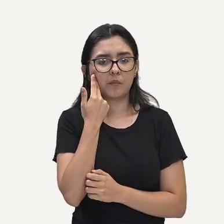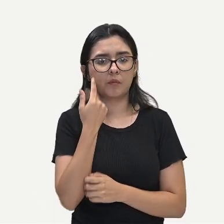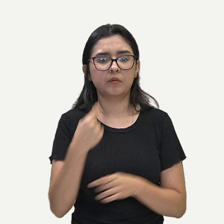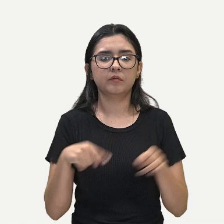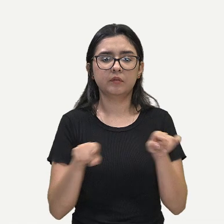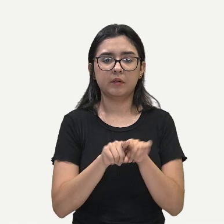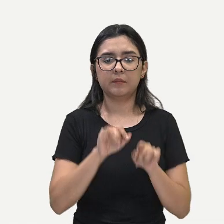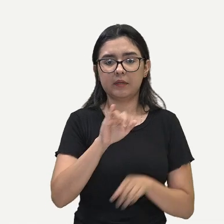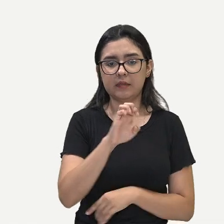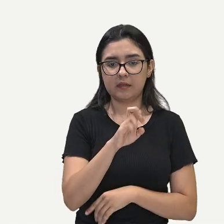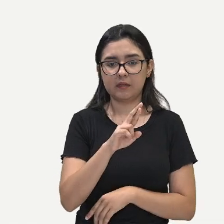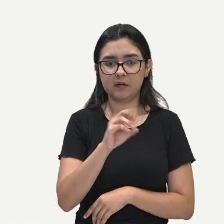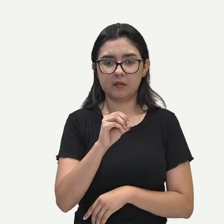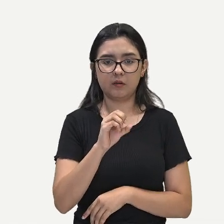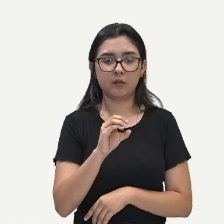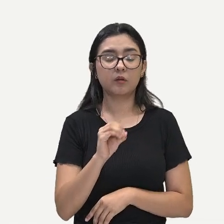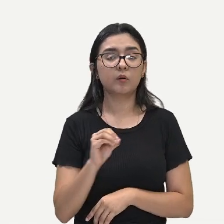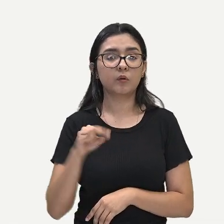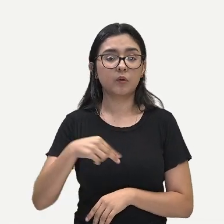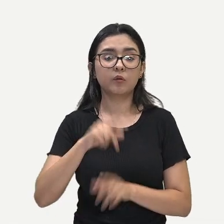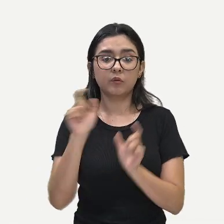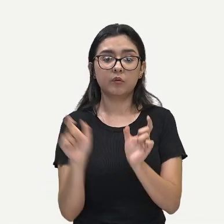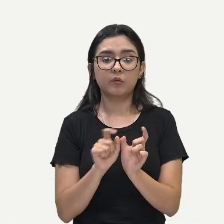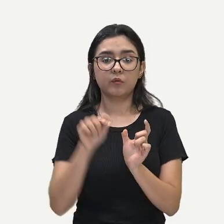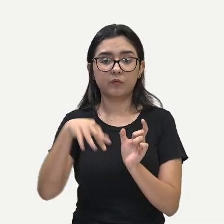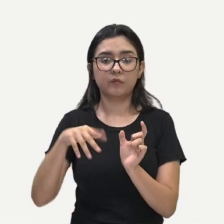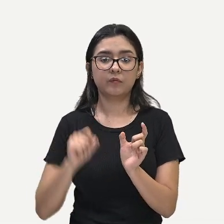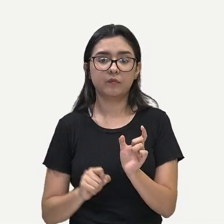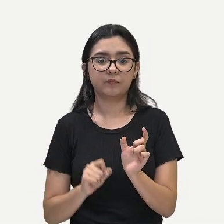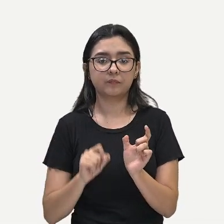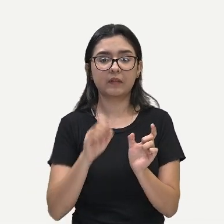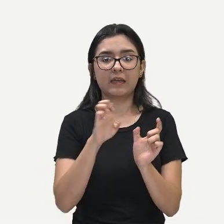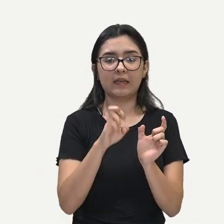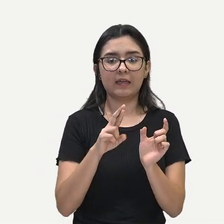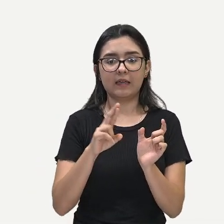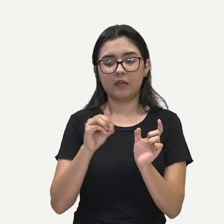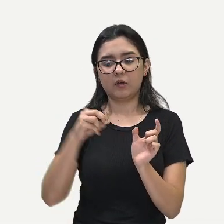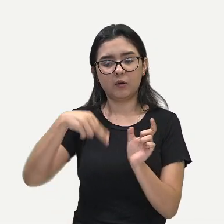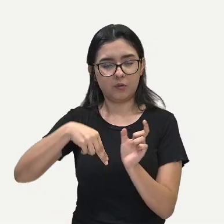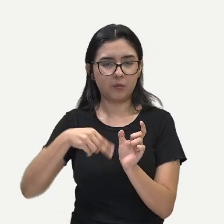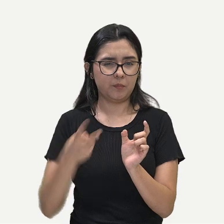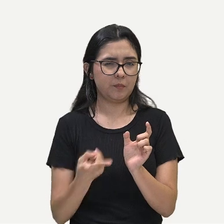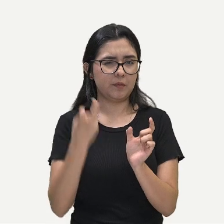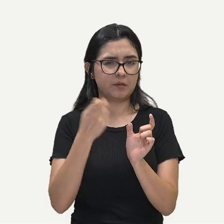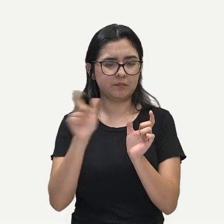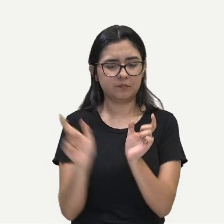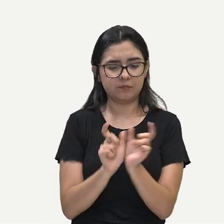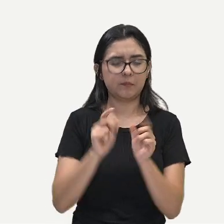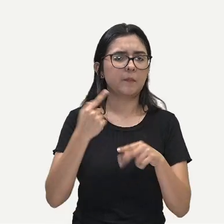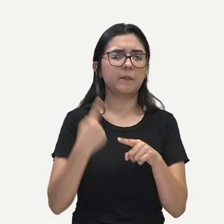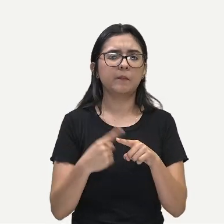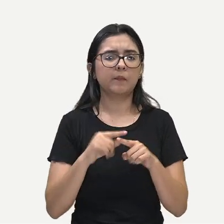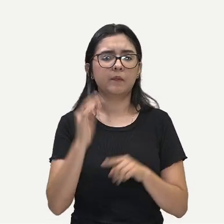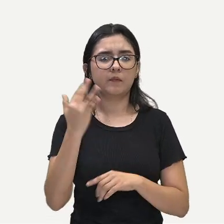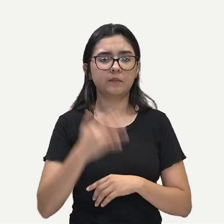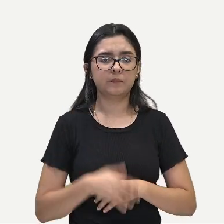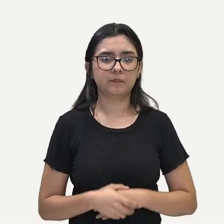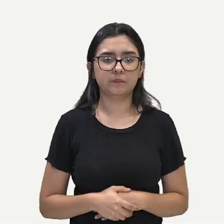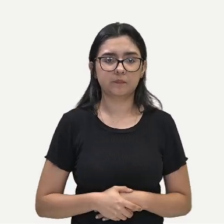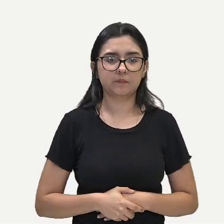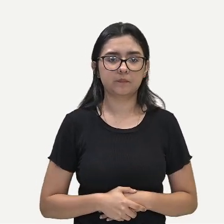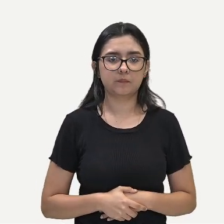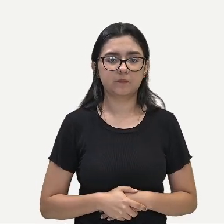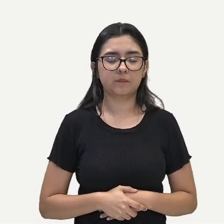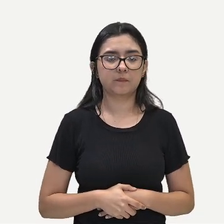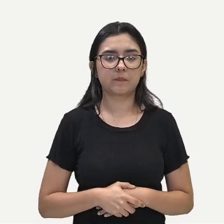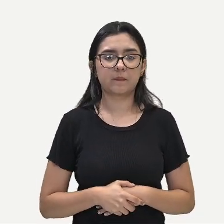e nesses dois verbinhos é somente eram. Mas por que isso acontece, professora? Então,